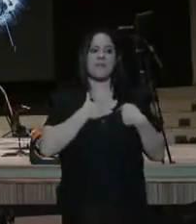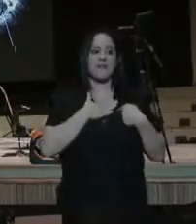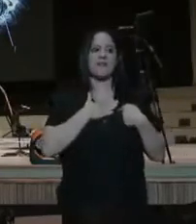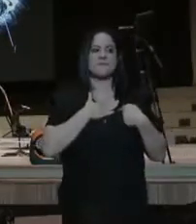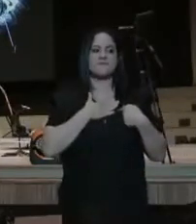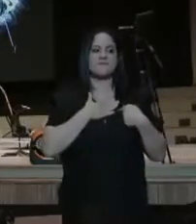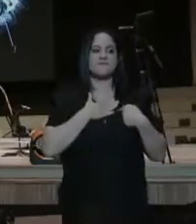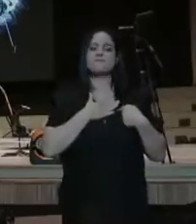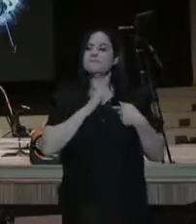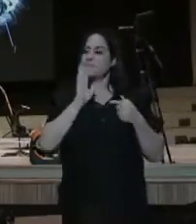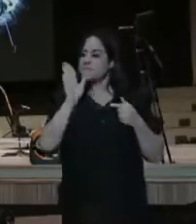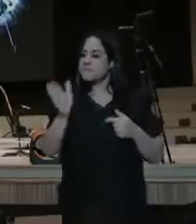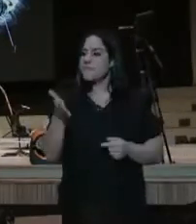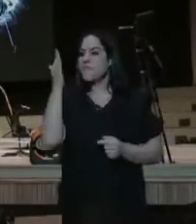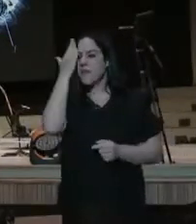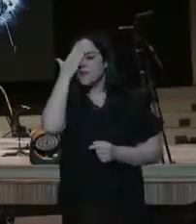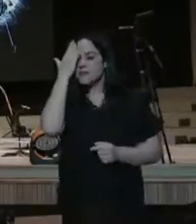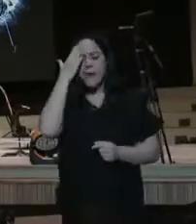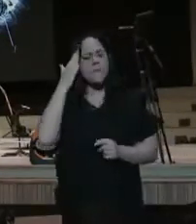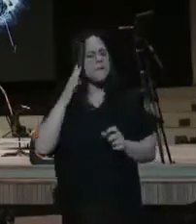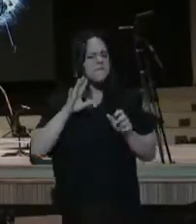que nós já sabemos